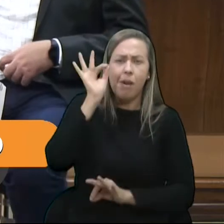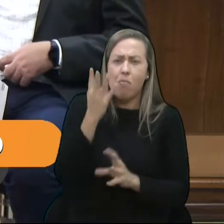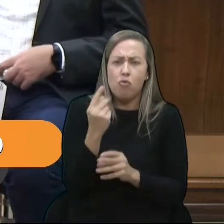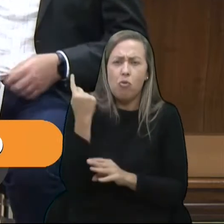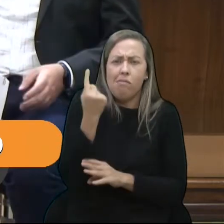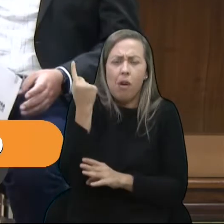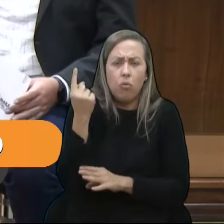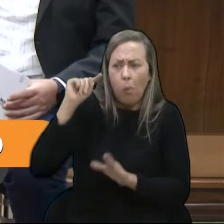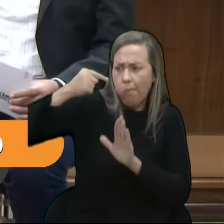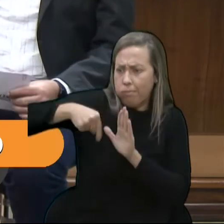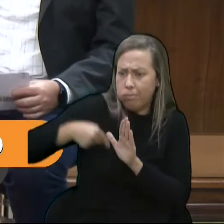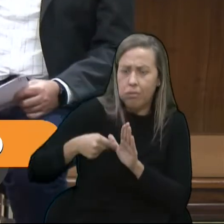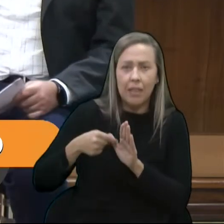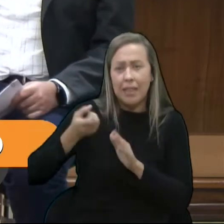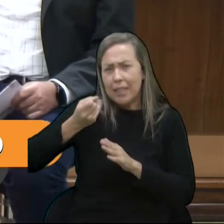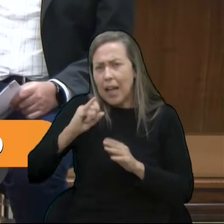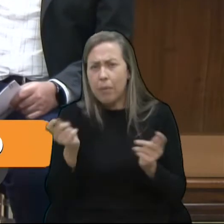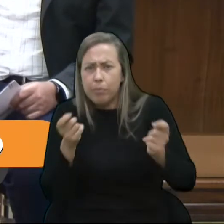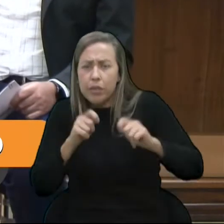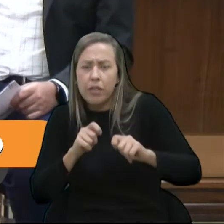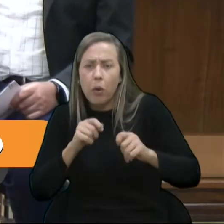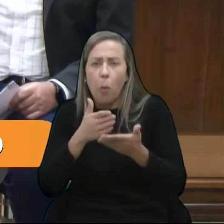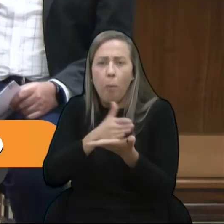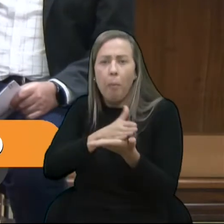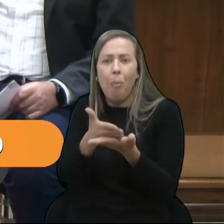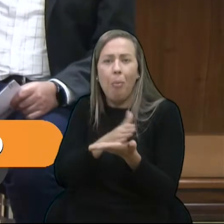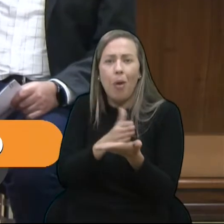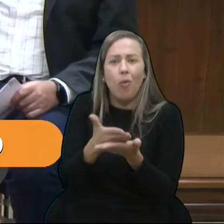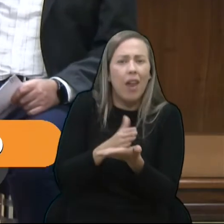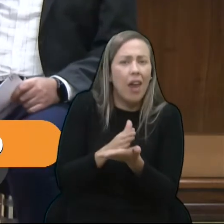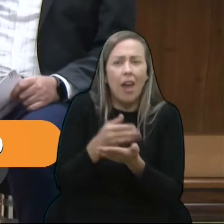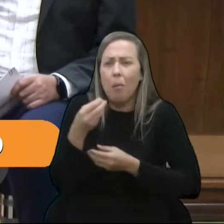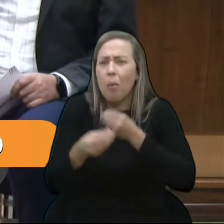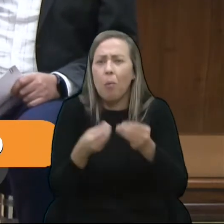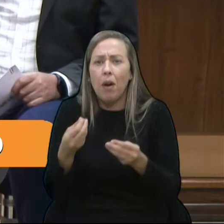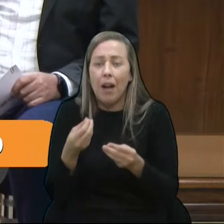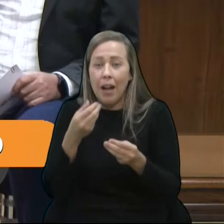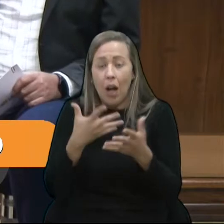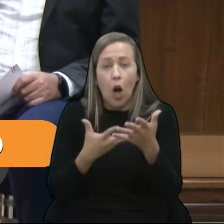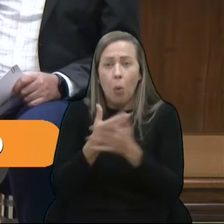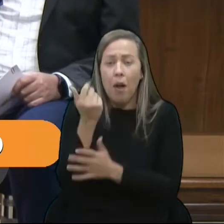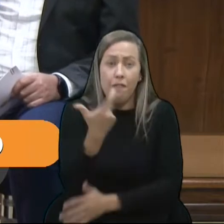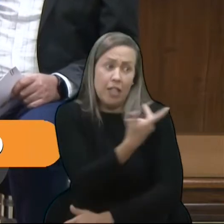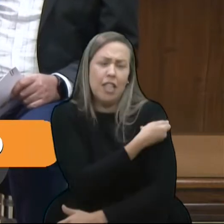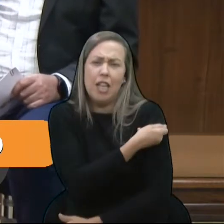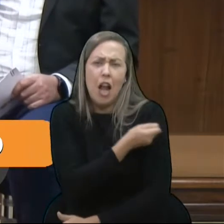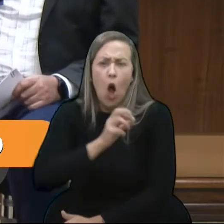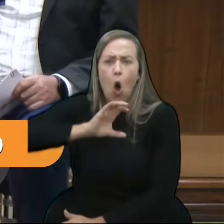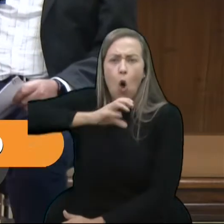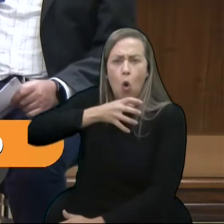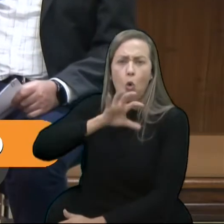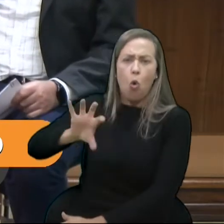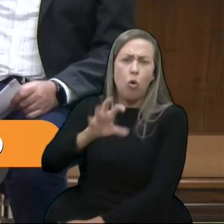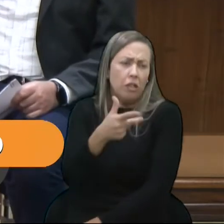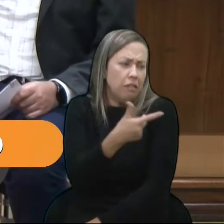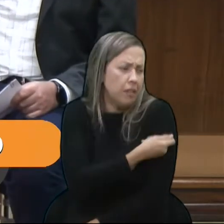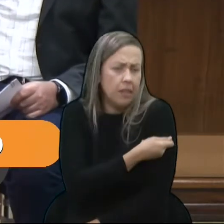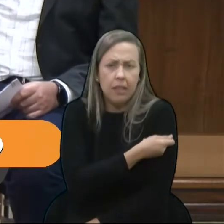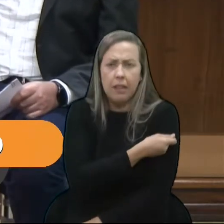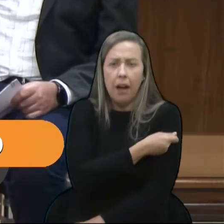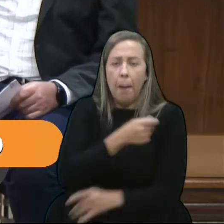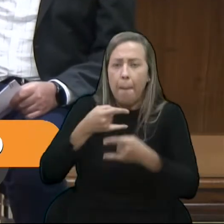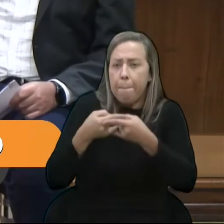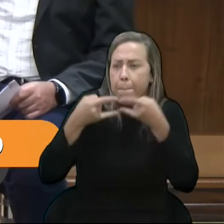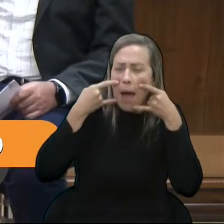se podemos colocar assim, e se existe isso de fato... O pró-vacina e o anti-vacina. O pró-vacina, o anti-vacina. O